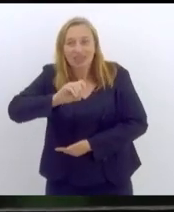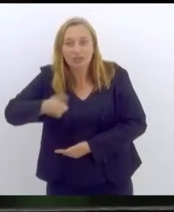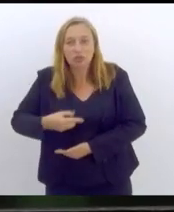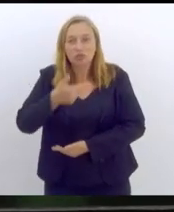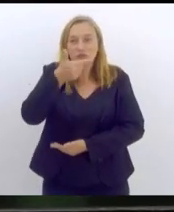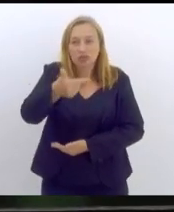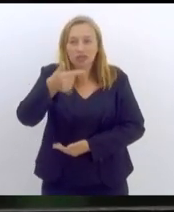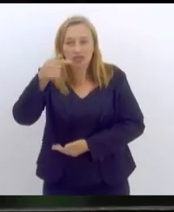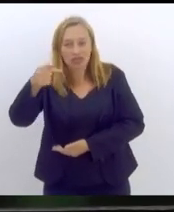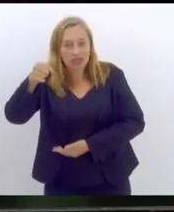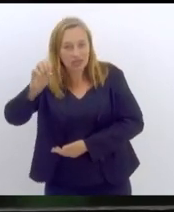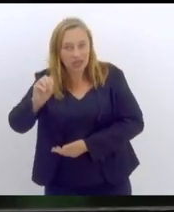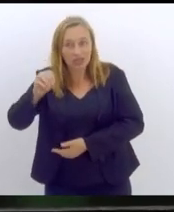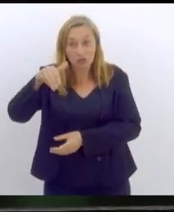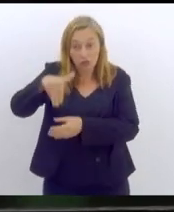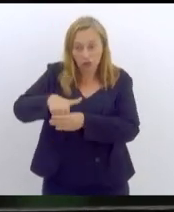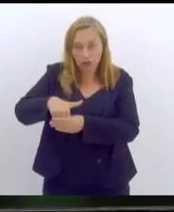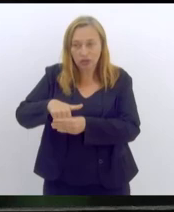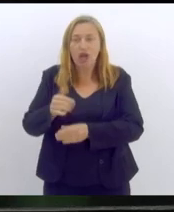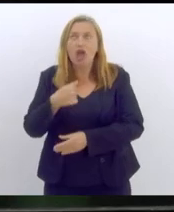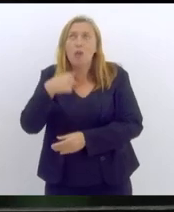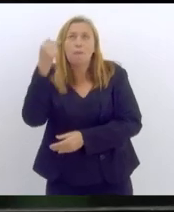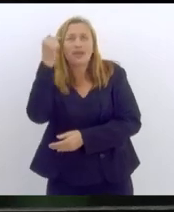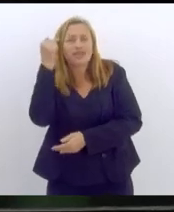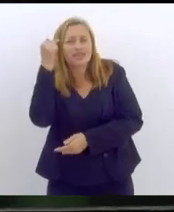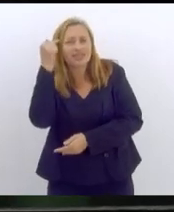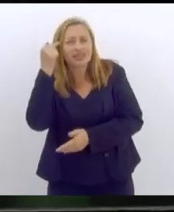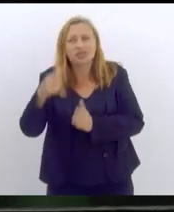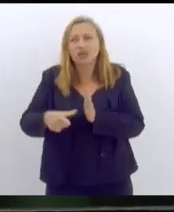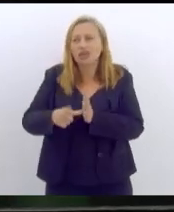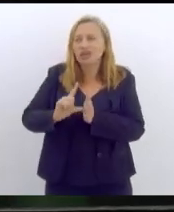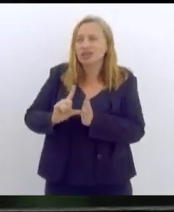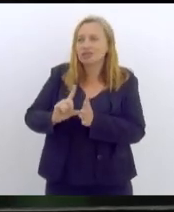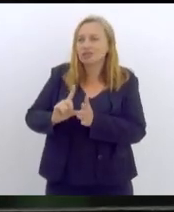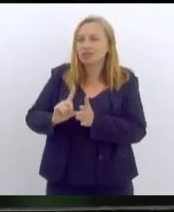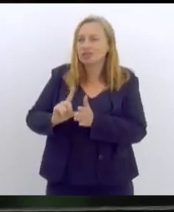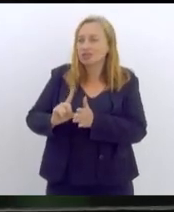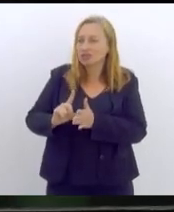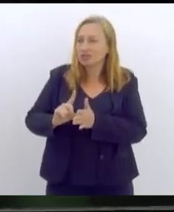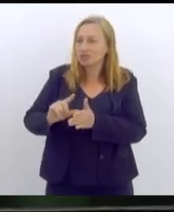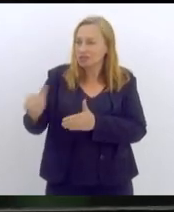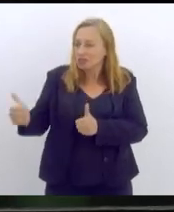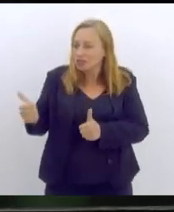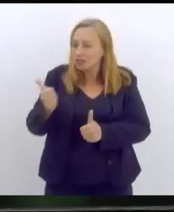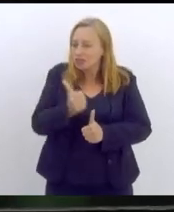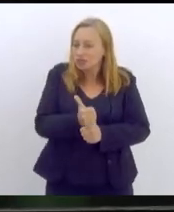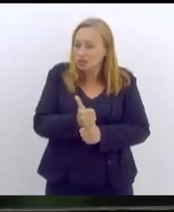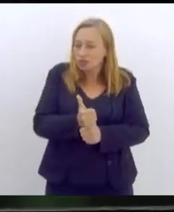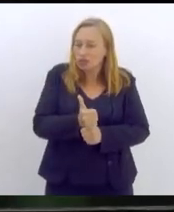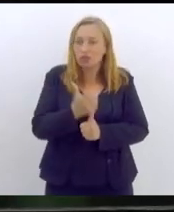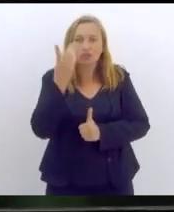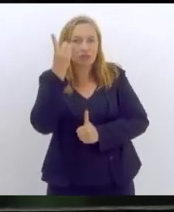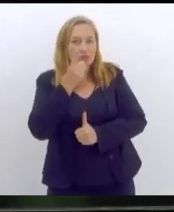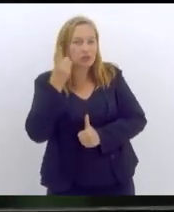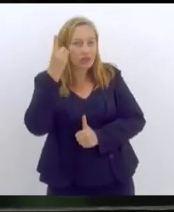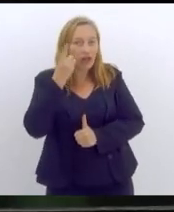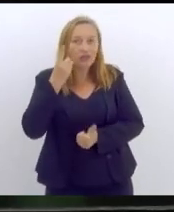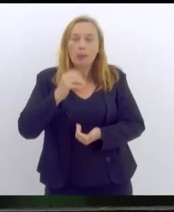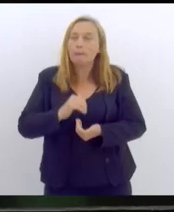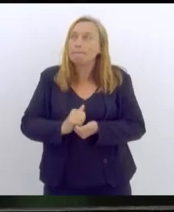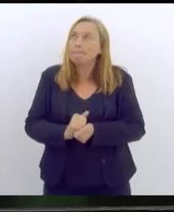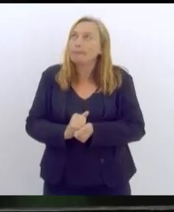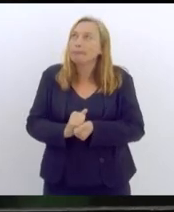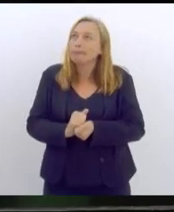70.270 votos. Eu fiquei pensando, antes de tomar posse deste cargo, deste mandato, sobre